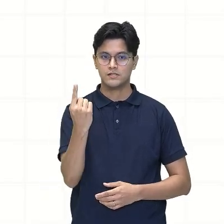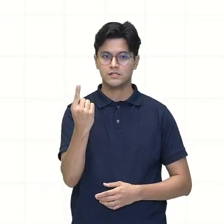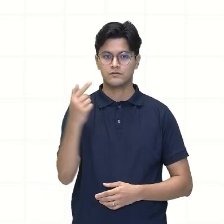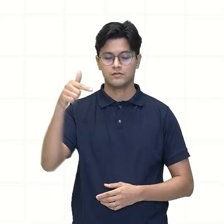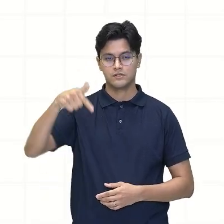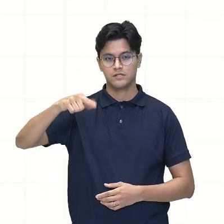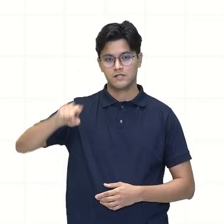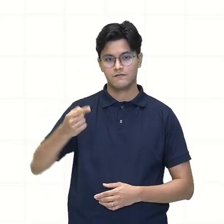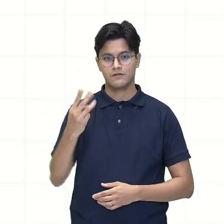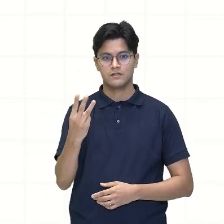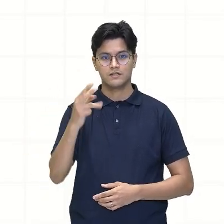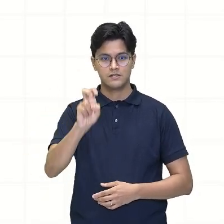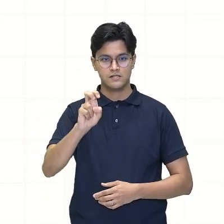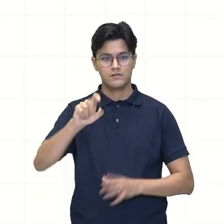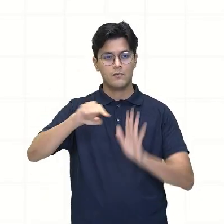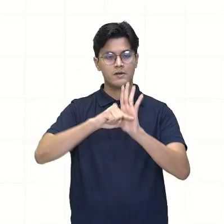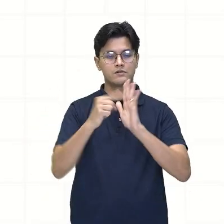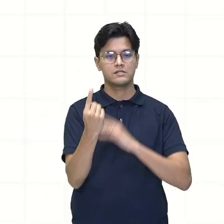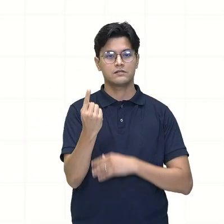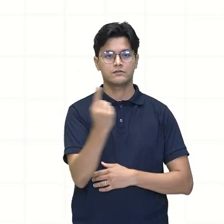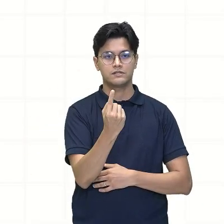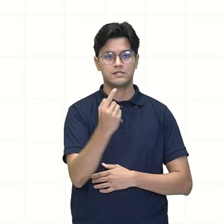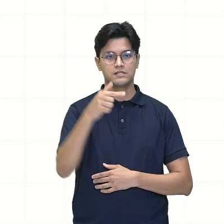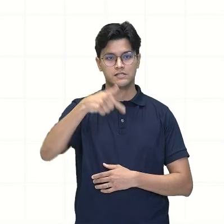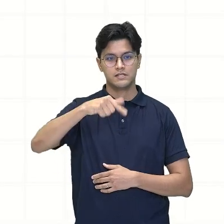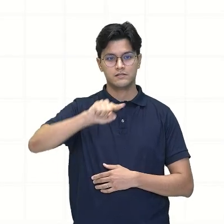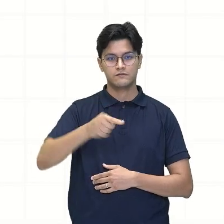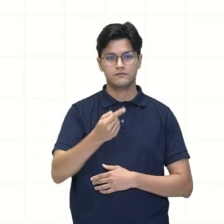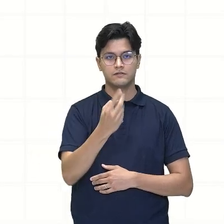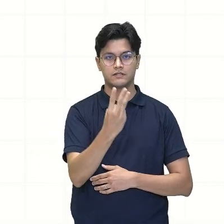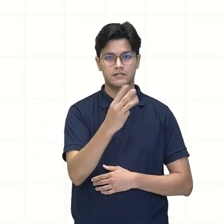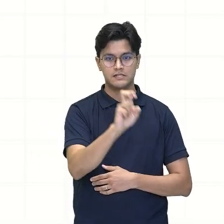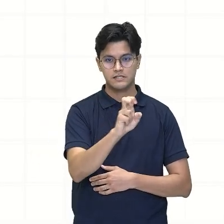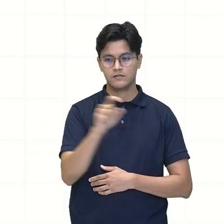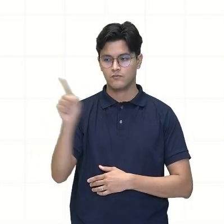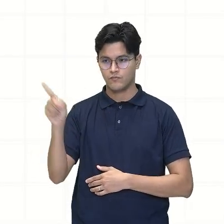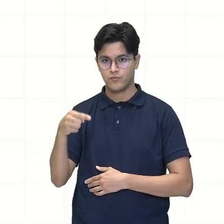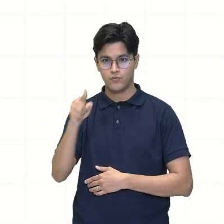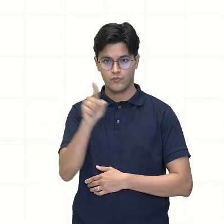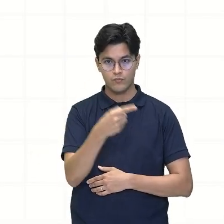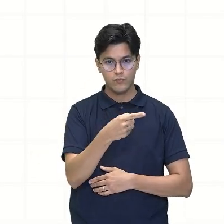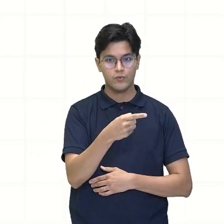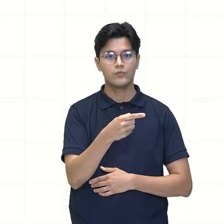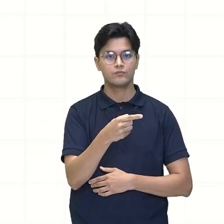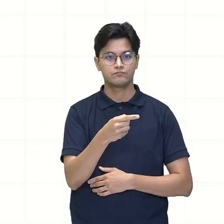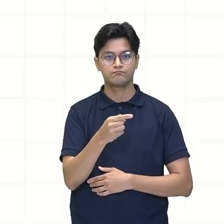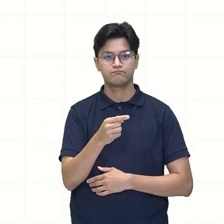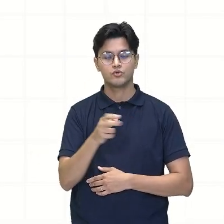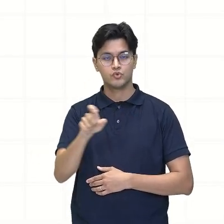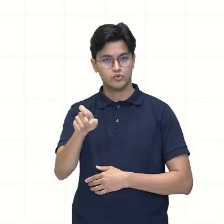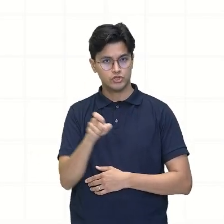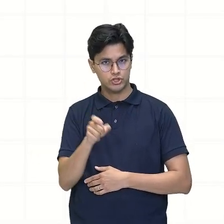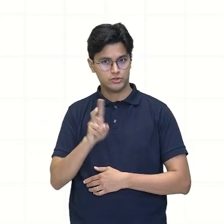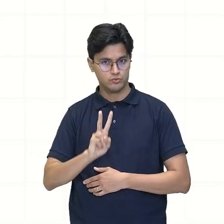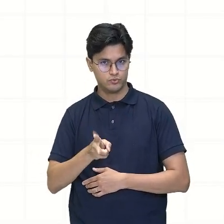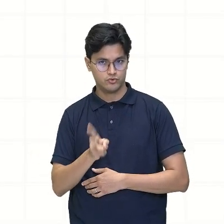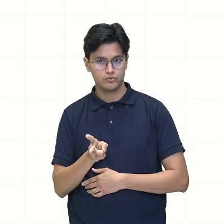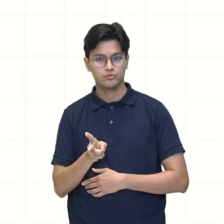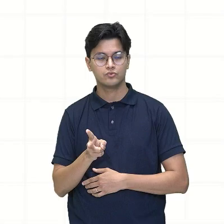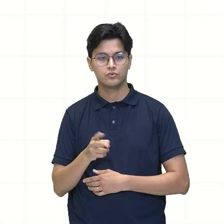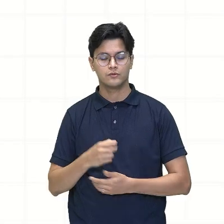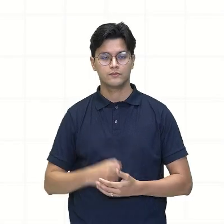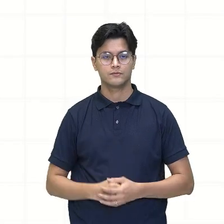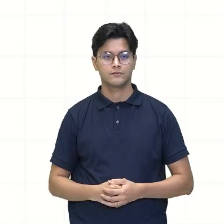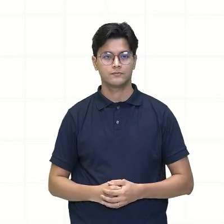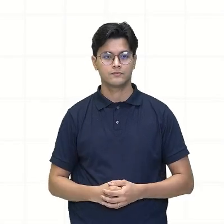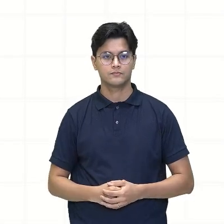117,35 com o seu oposto. Desse lado só sobra o x. E lá no segundo membro, como a gente acrescentou o